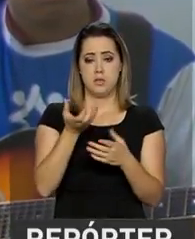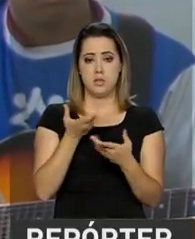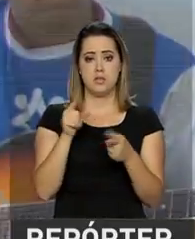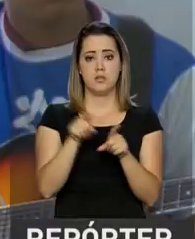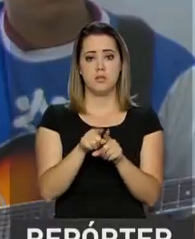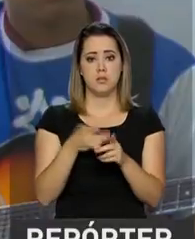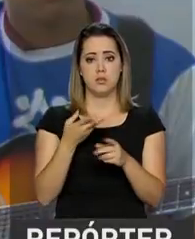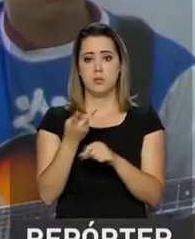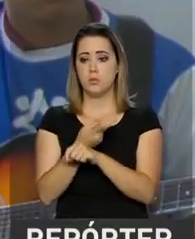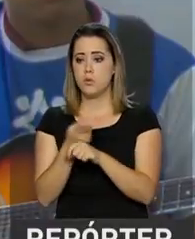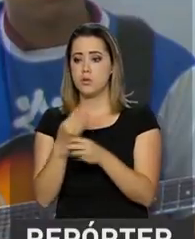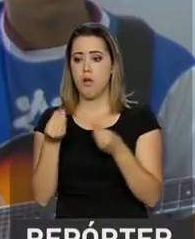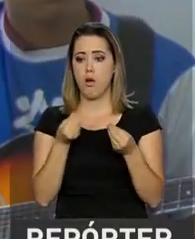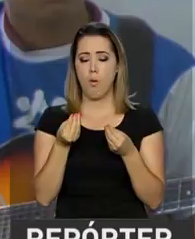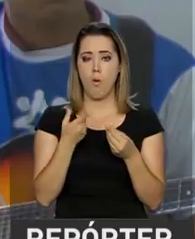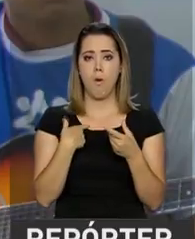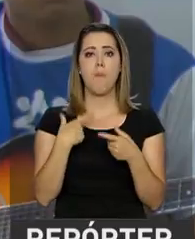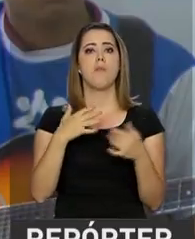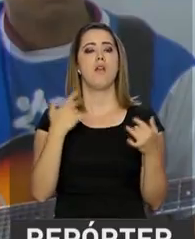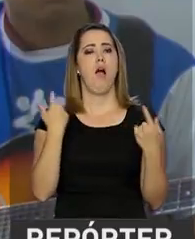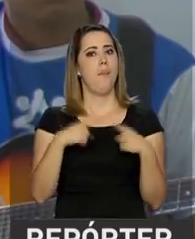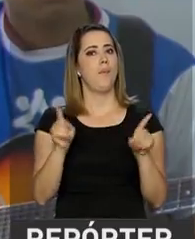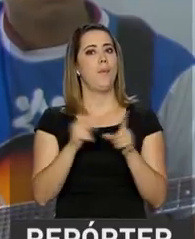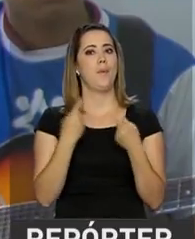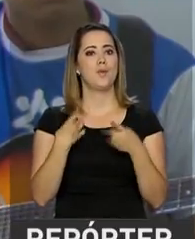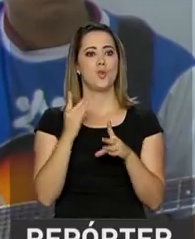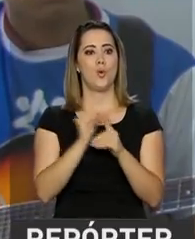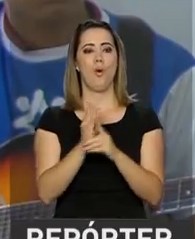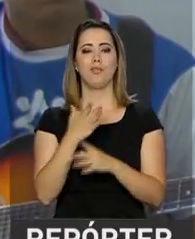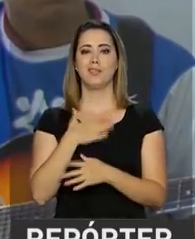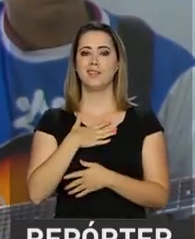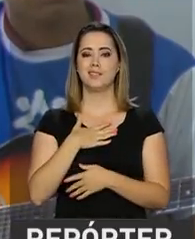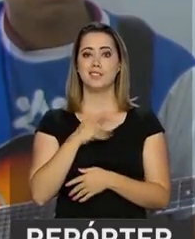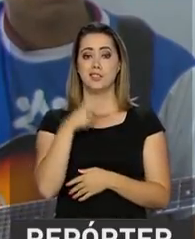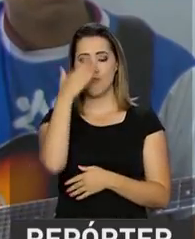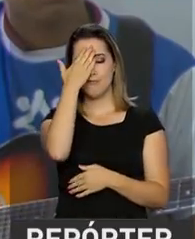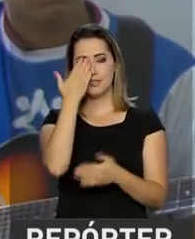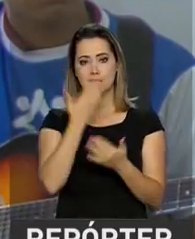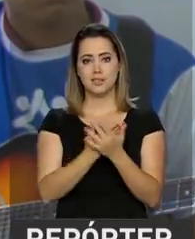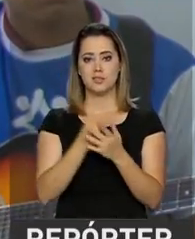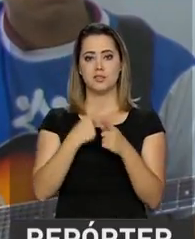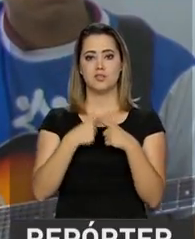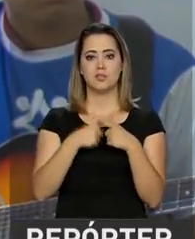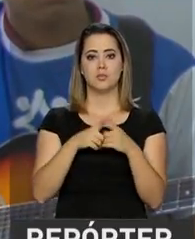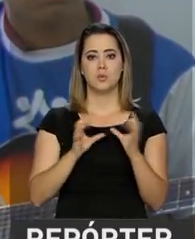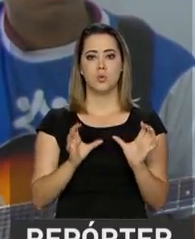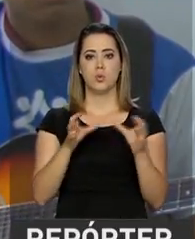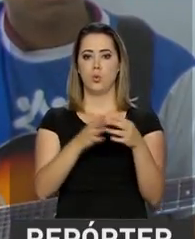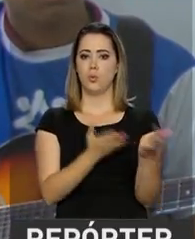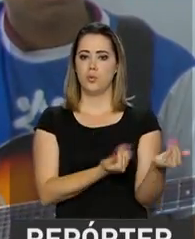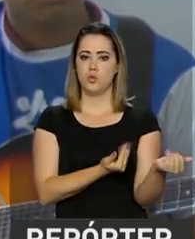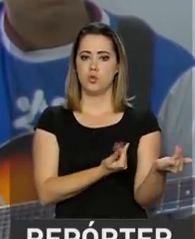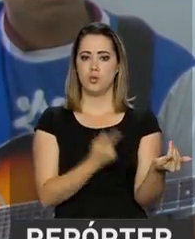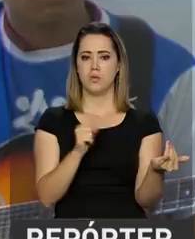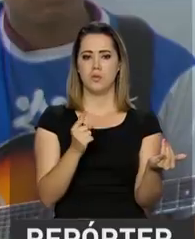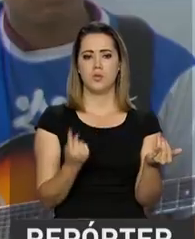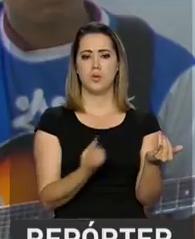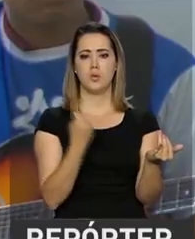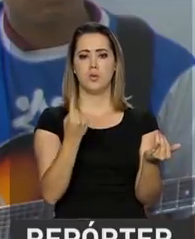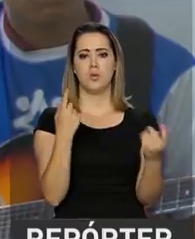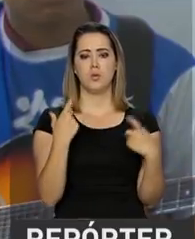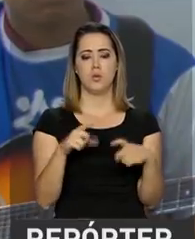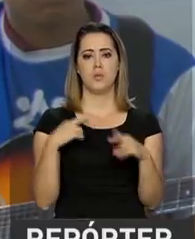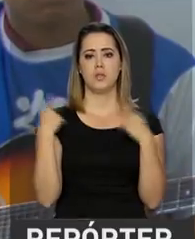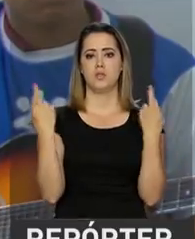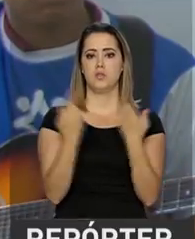foi à música. Todas as vezes eu falo para eles que eu acredito neles, porque eu acredito que o Centro de Juventude, ele não é só um lugar para a gente se